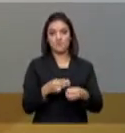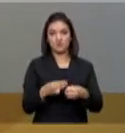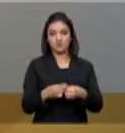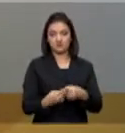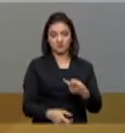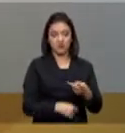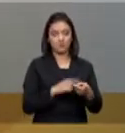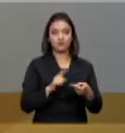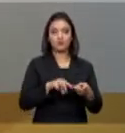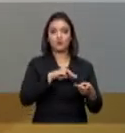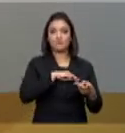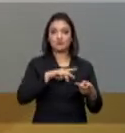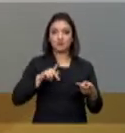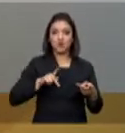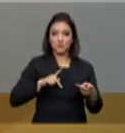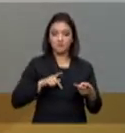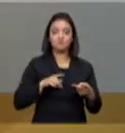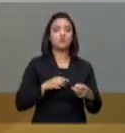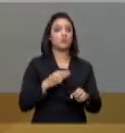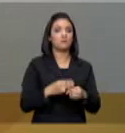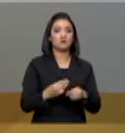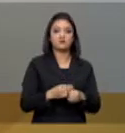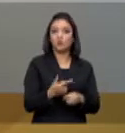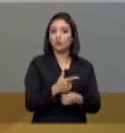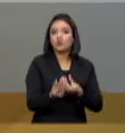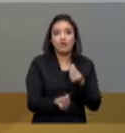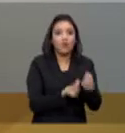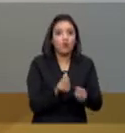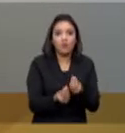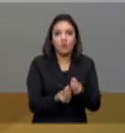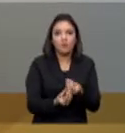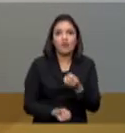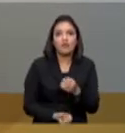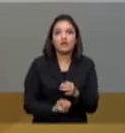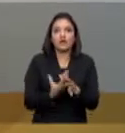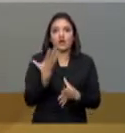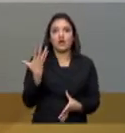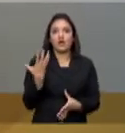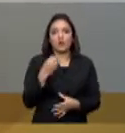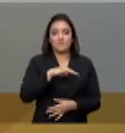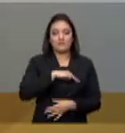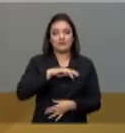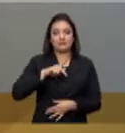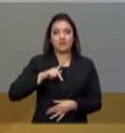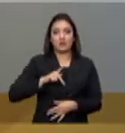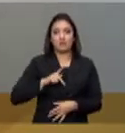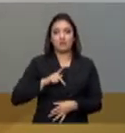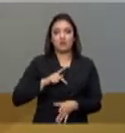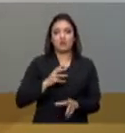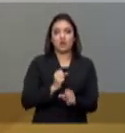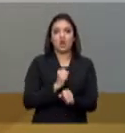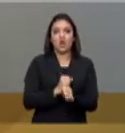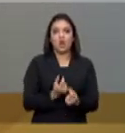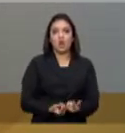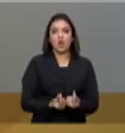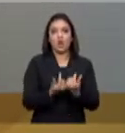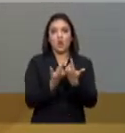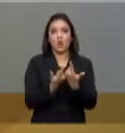se criar a Câmara Municipal um Ministério Público Municipal próprio